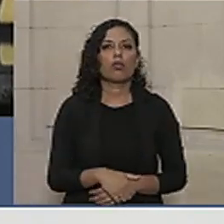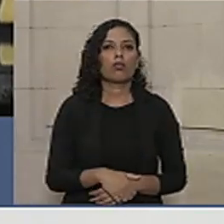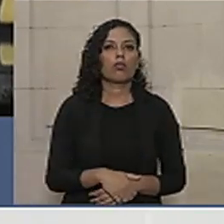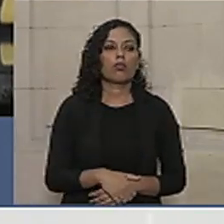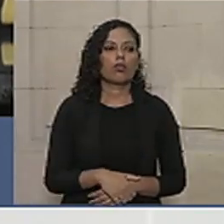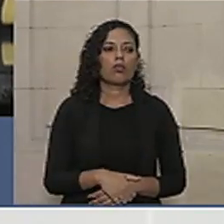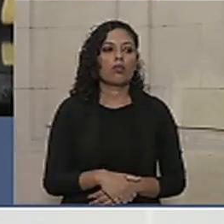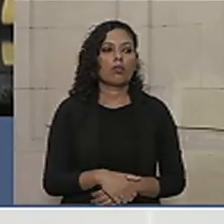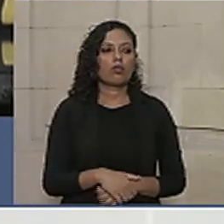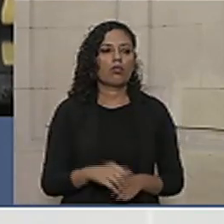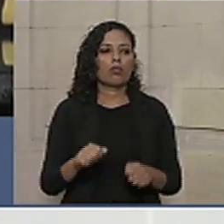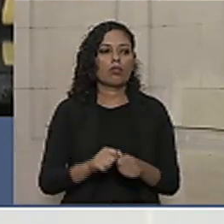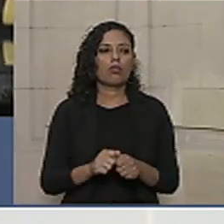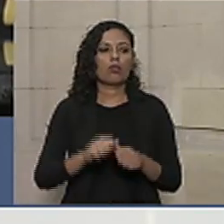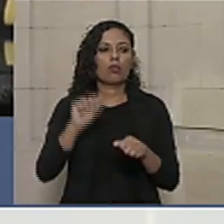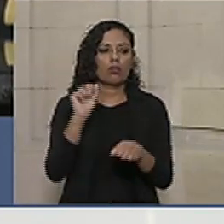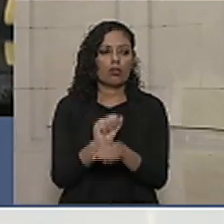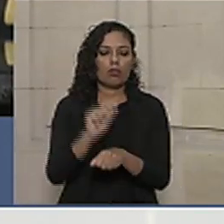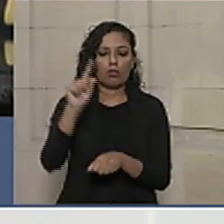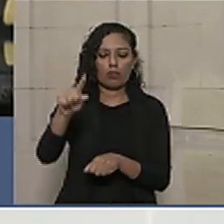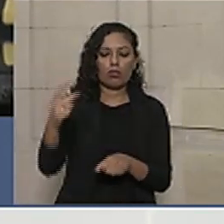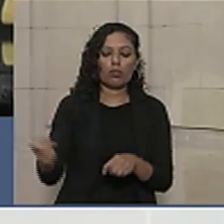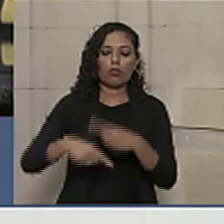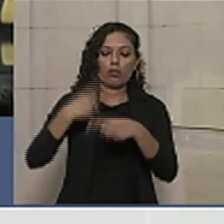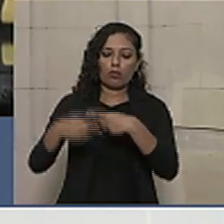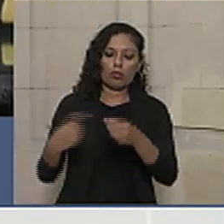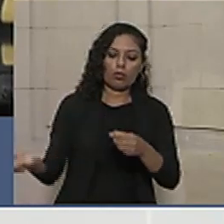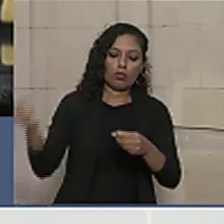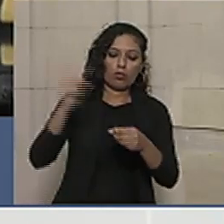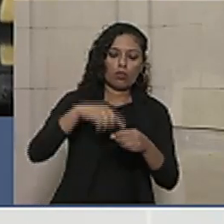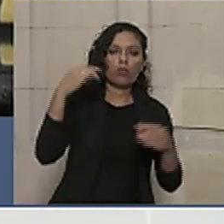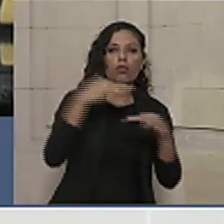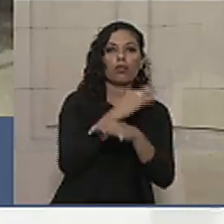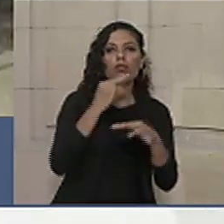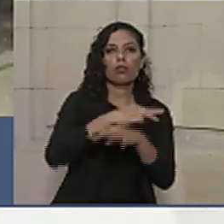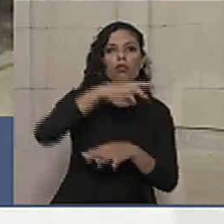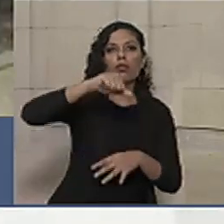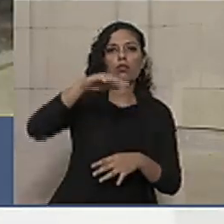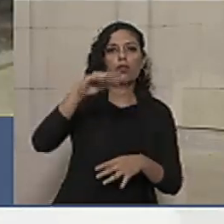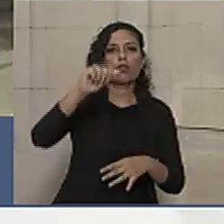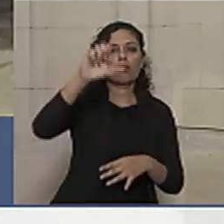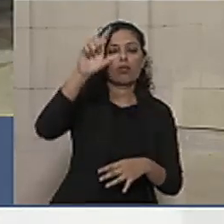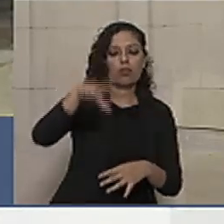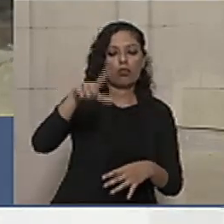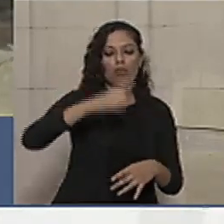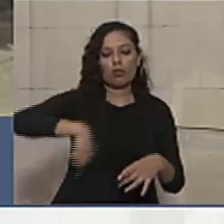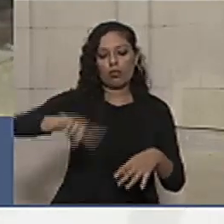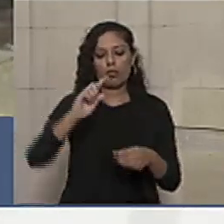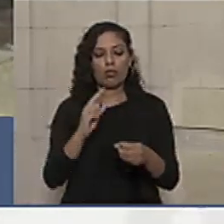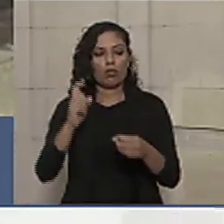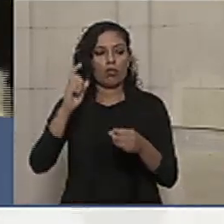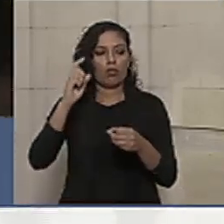Vamos fazer um pit stop lá em Campos, depois retornar para Macaé. Senhor presidente, acompanha a CCJ.